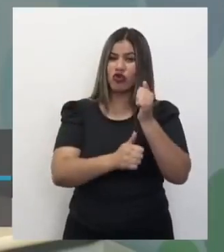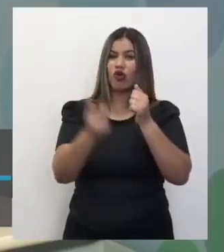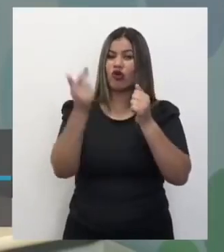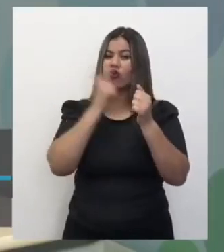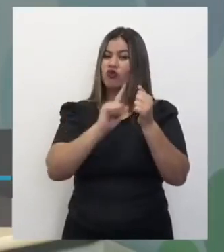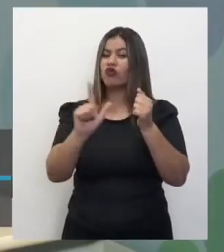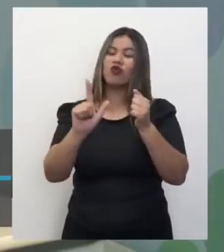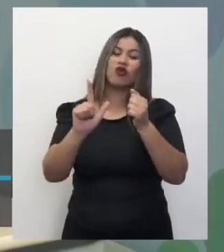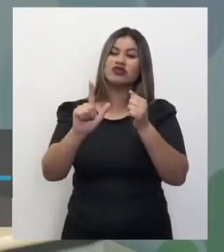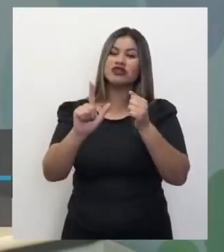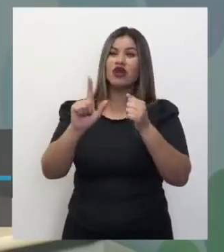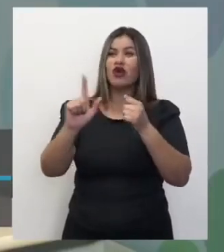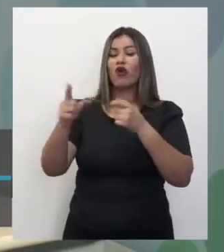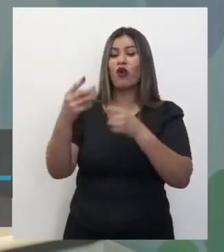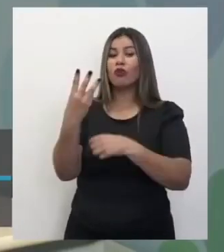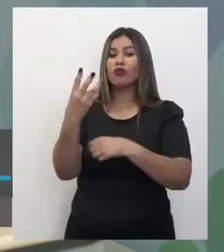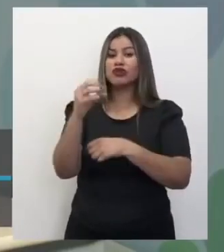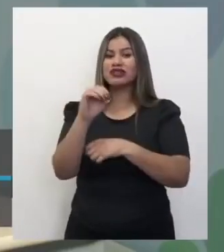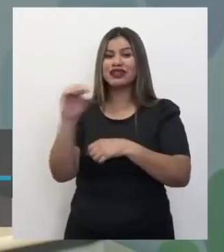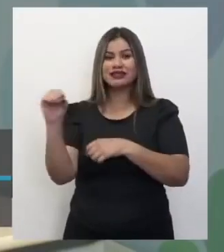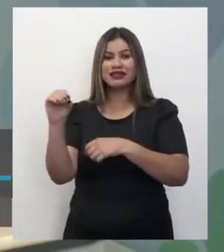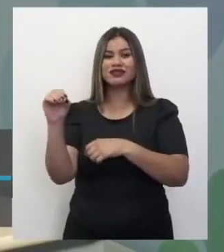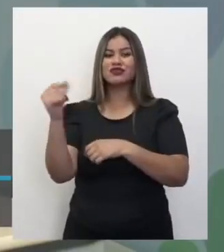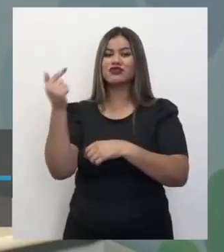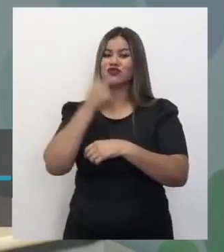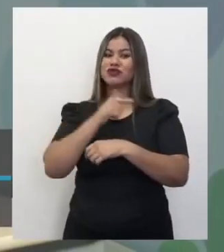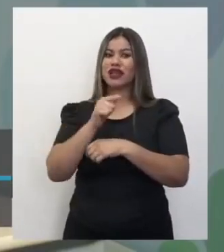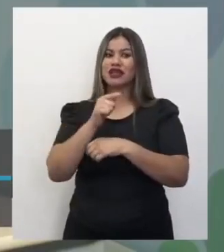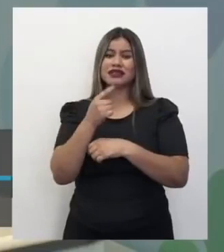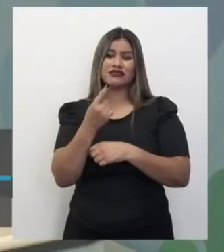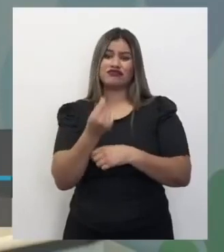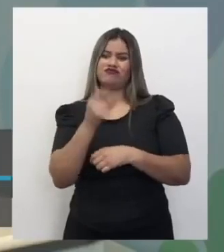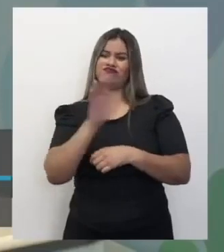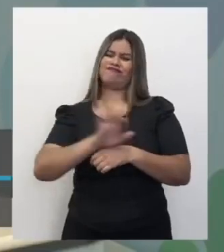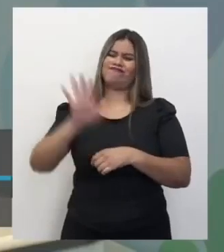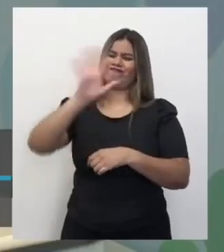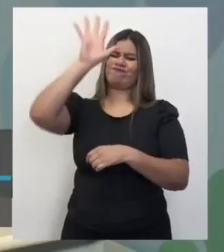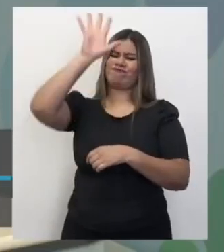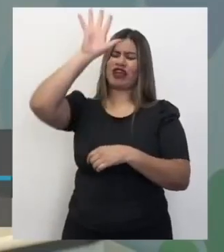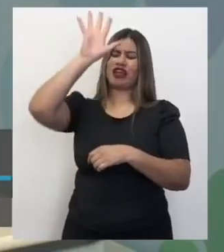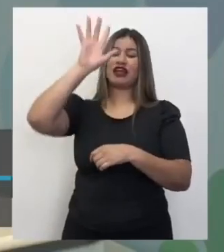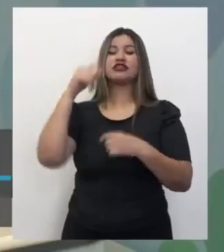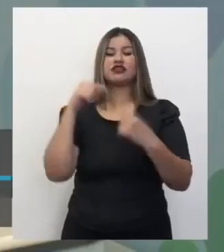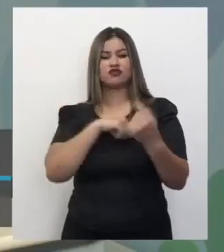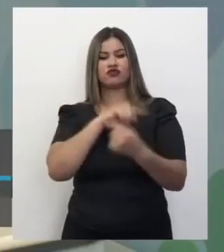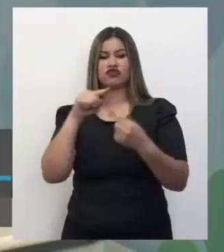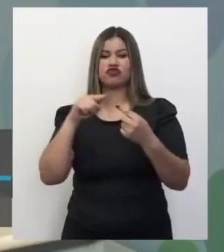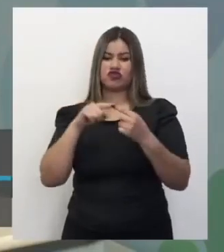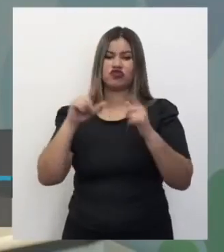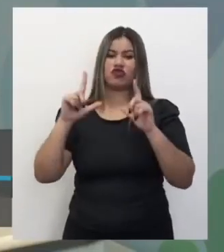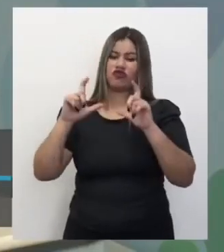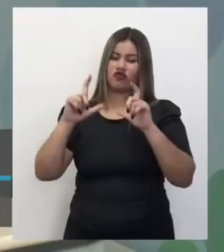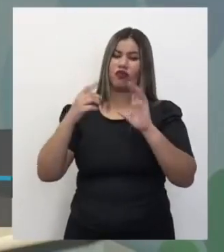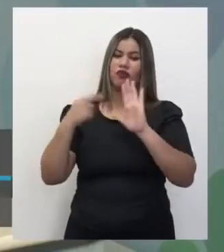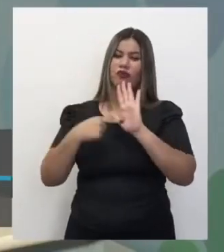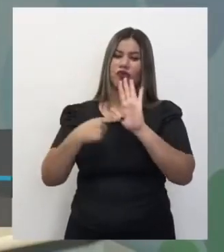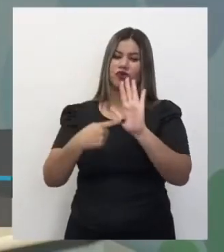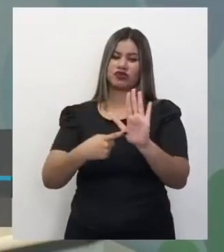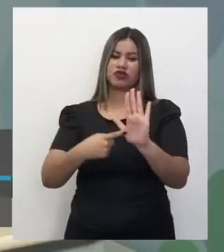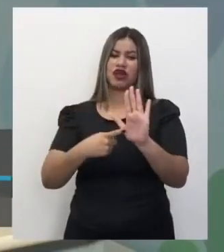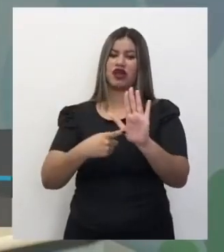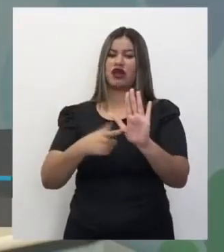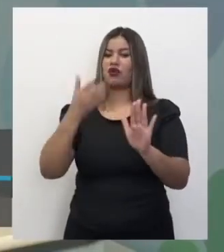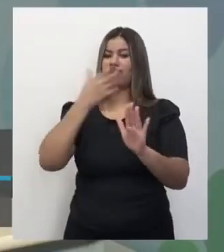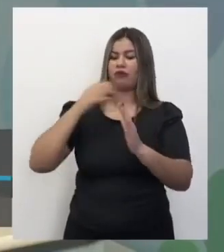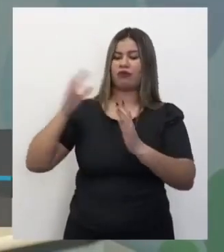de gás estava um preço absurdo, preço de ouro. Uhum. Então a intenção da foto era essa. O cara estava ali com o